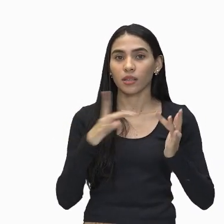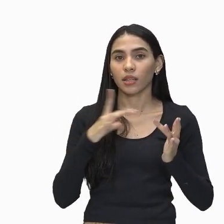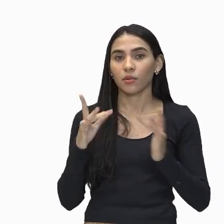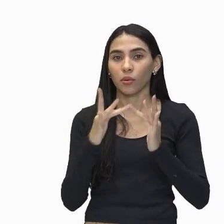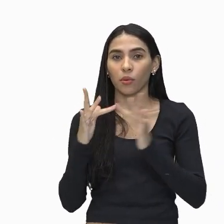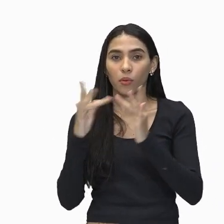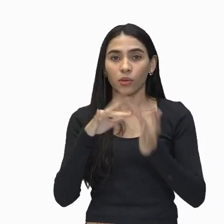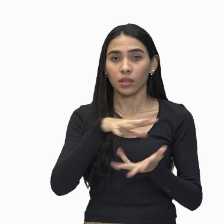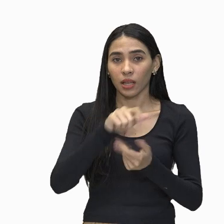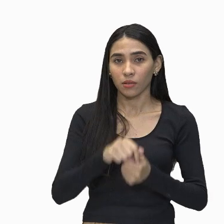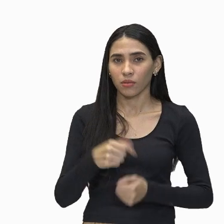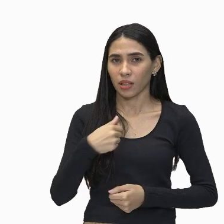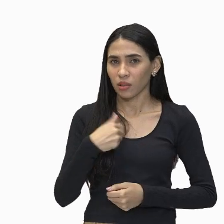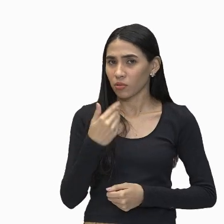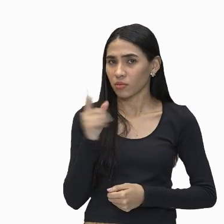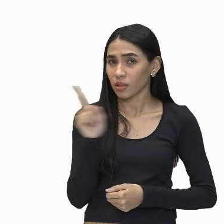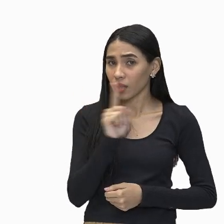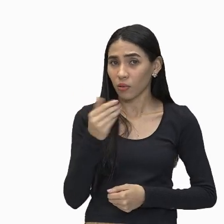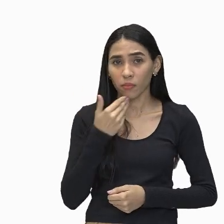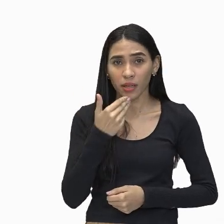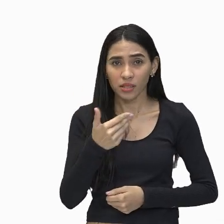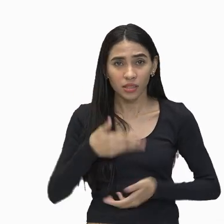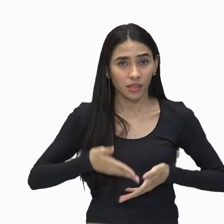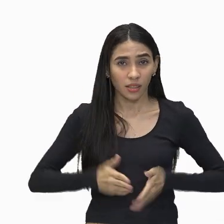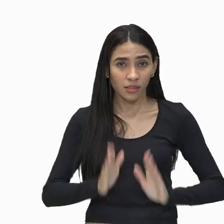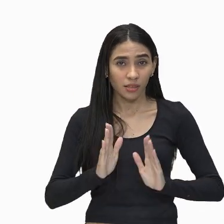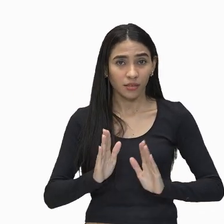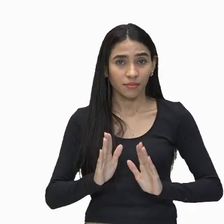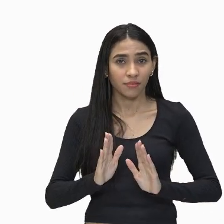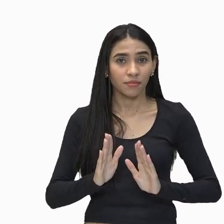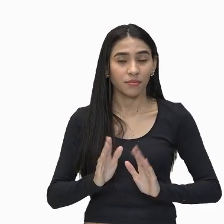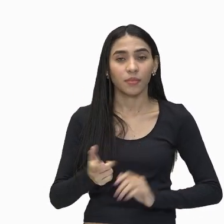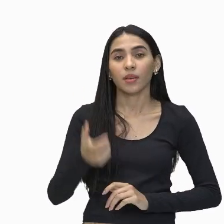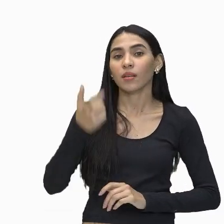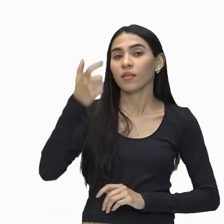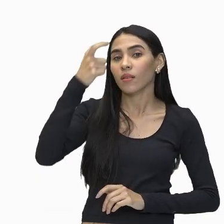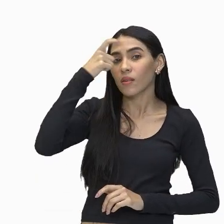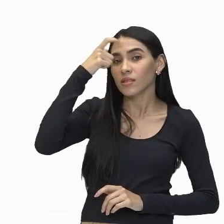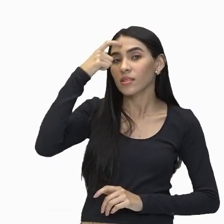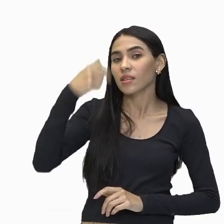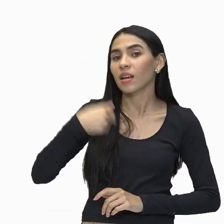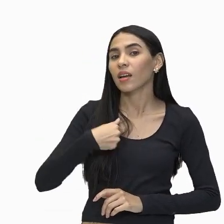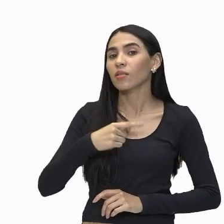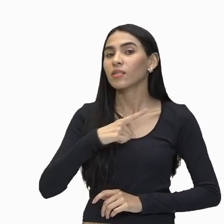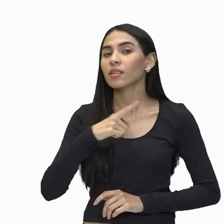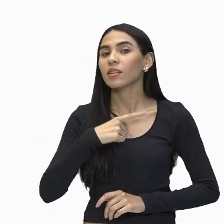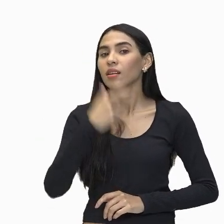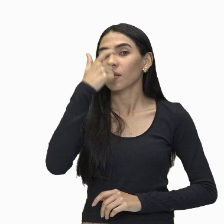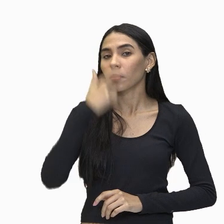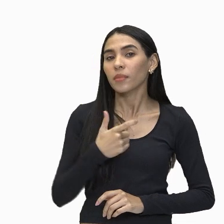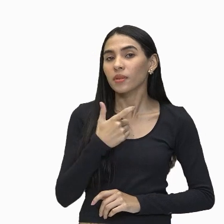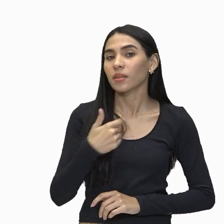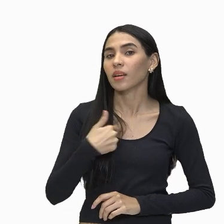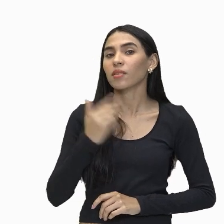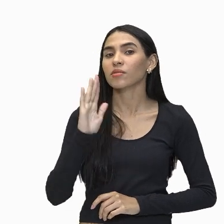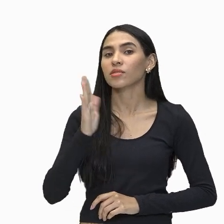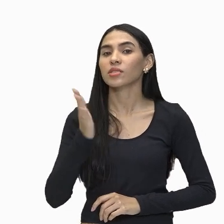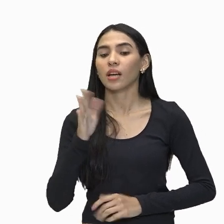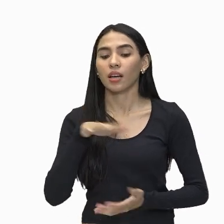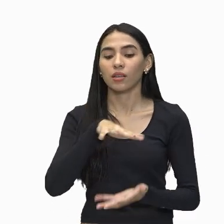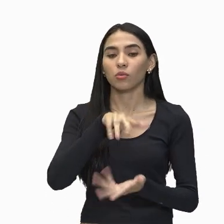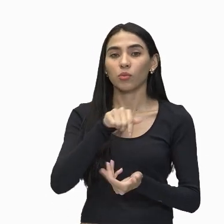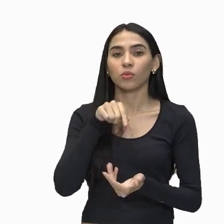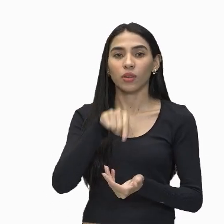não pedi para nascer. A primeira consciência que eu tenho de mim, eu já estou